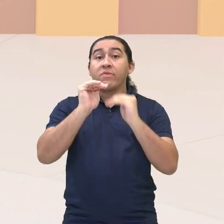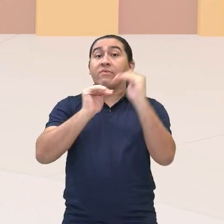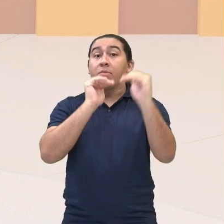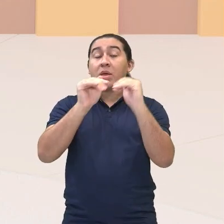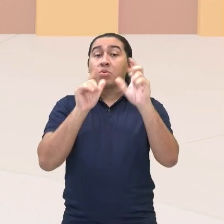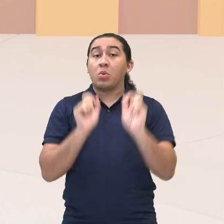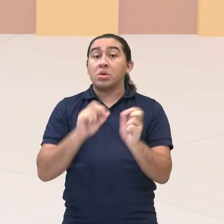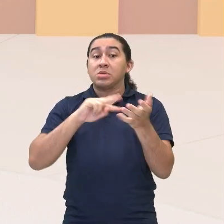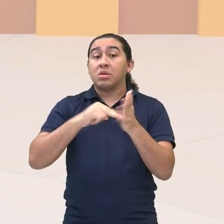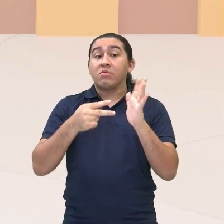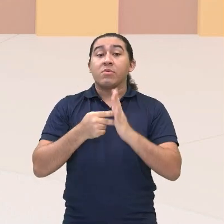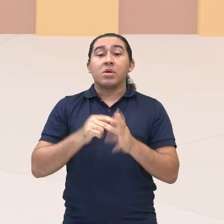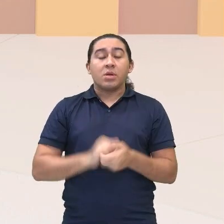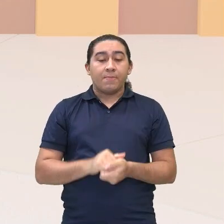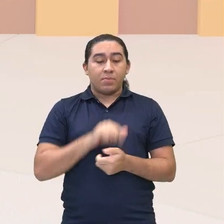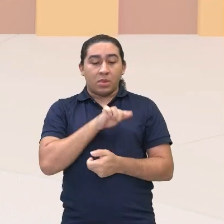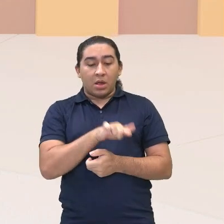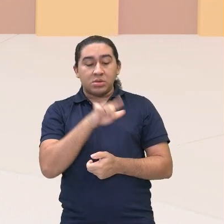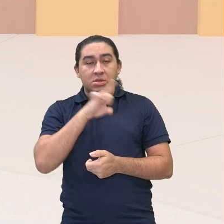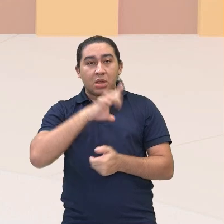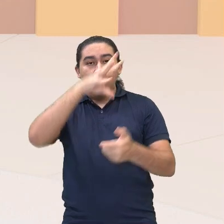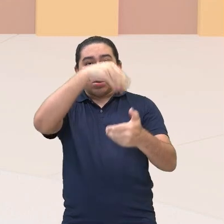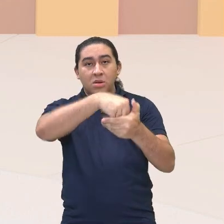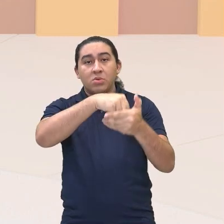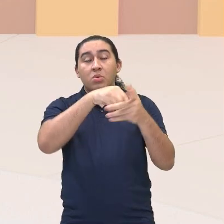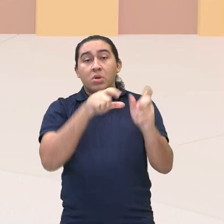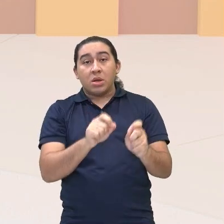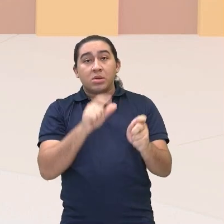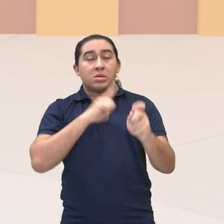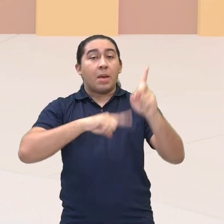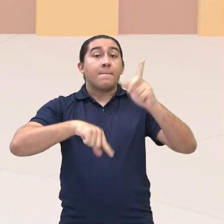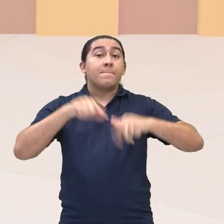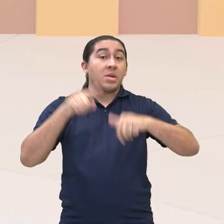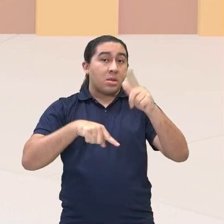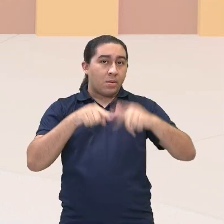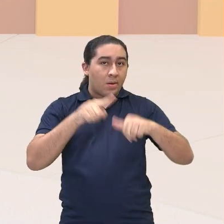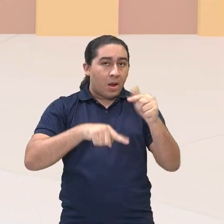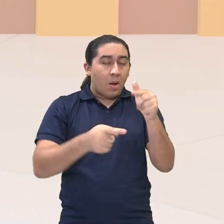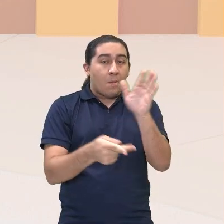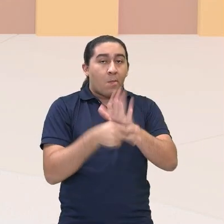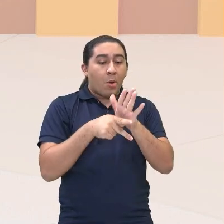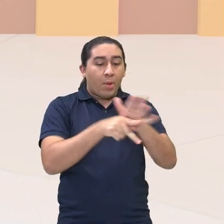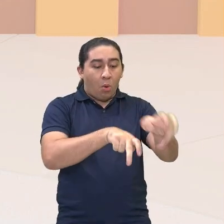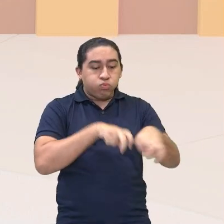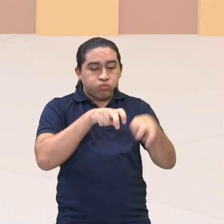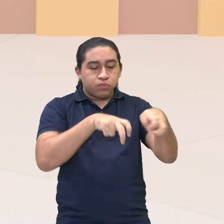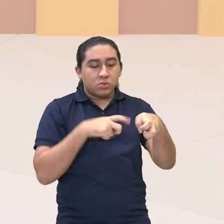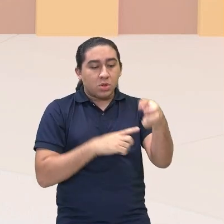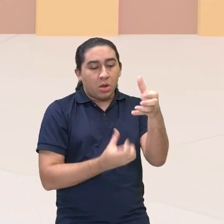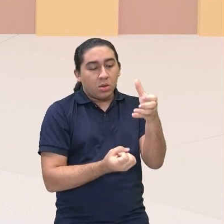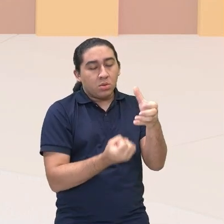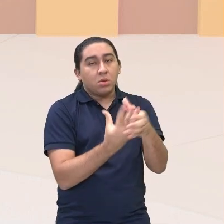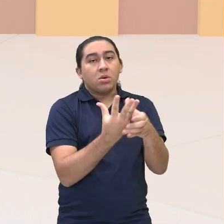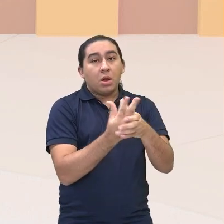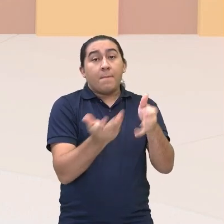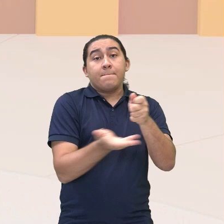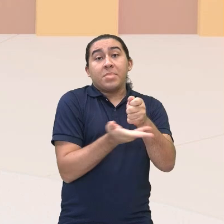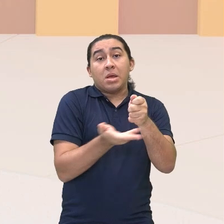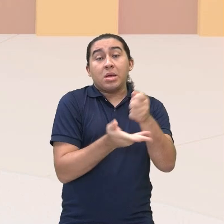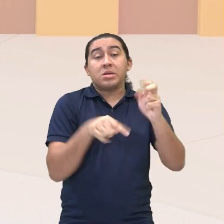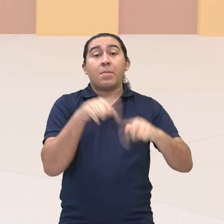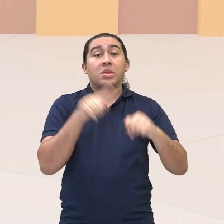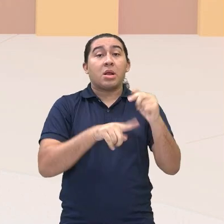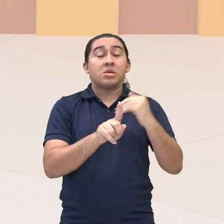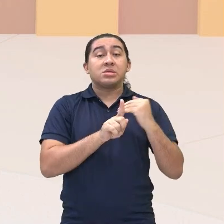elas geralmente acabam incluindo o quê? Bens manufaturados, né? Os commodities e